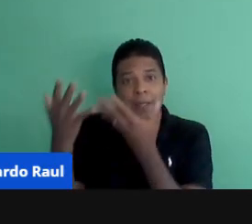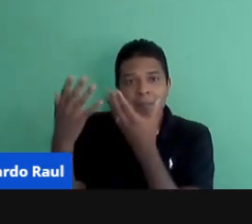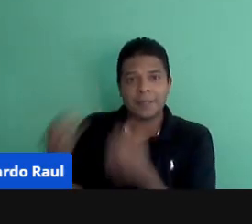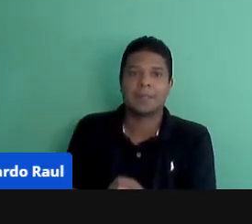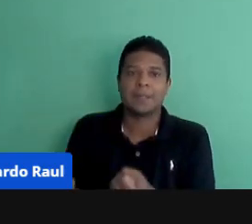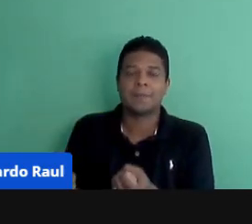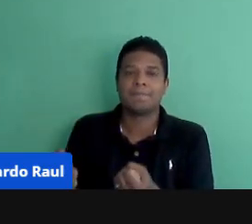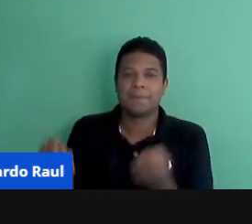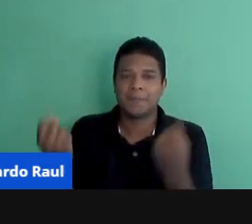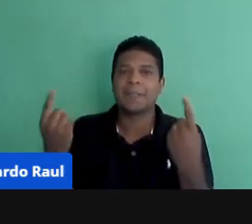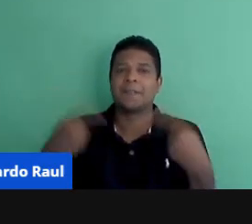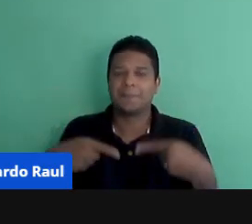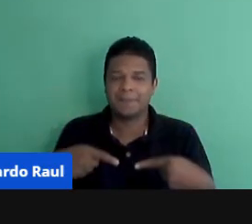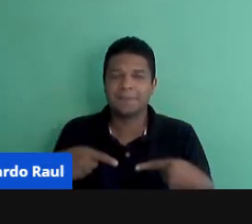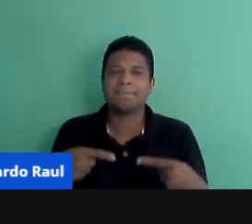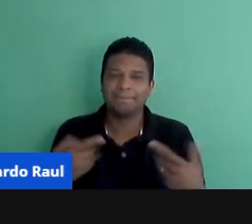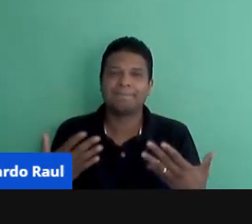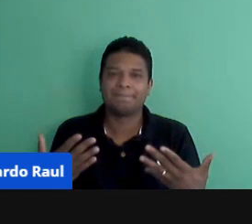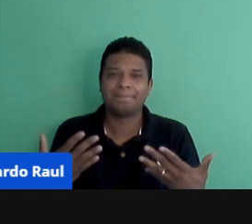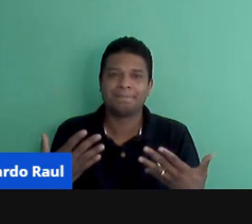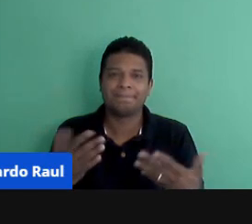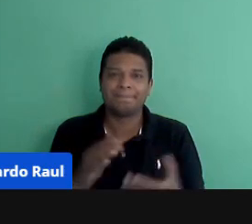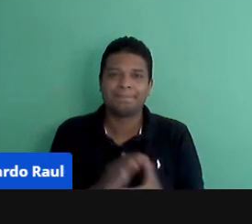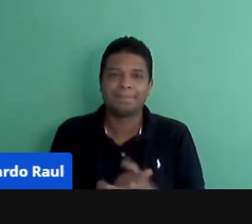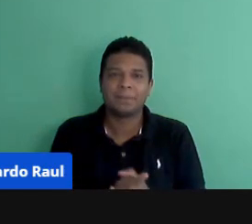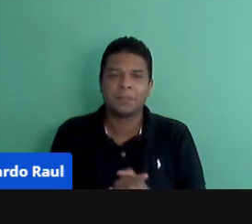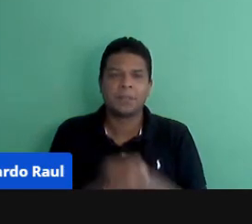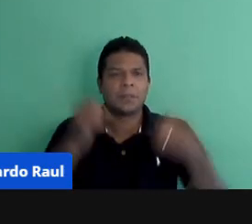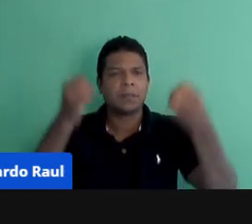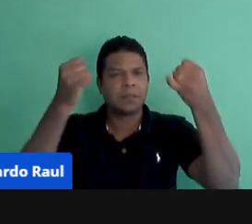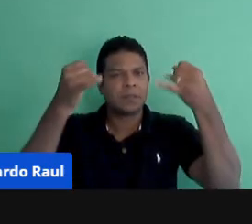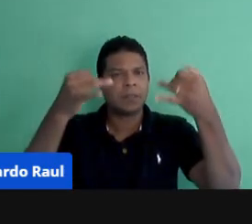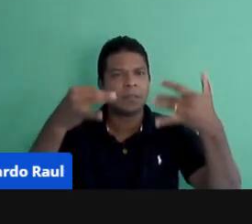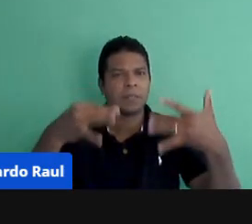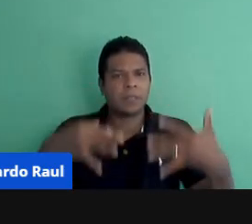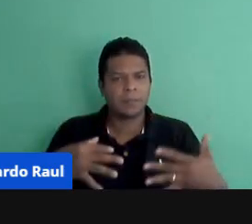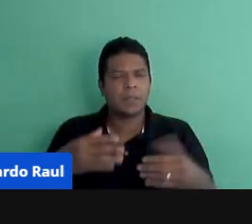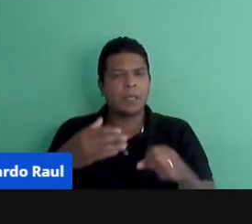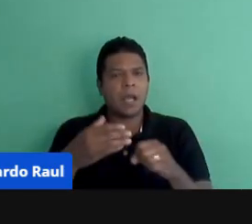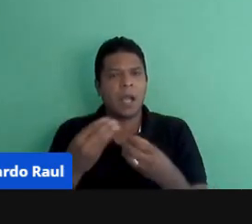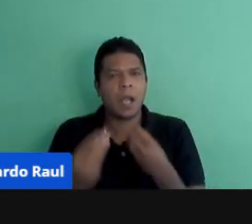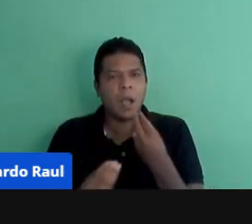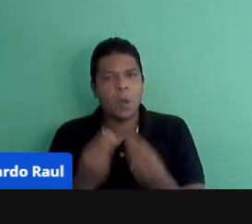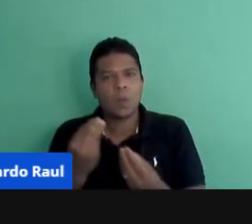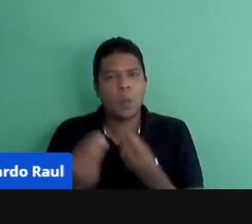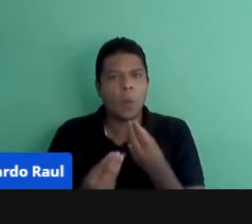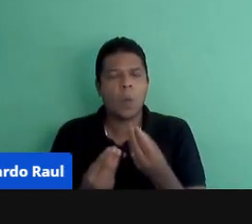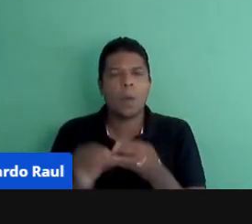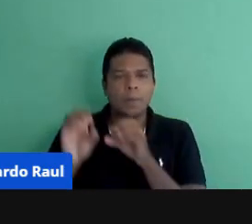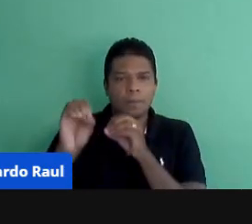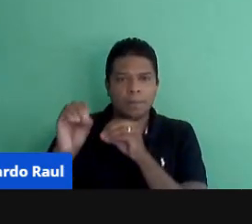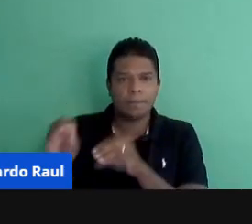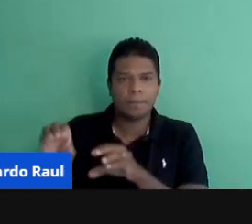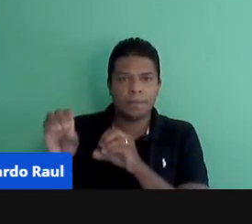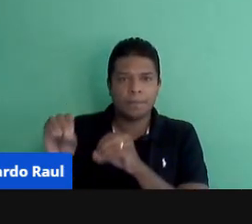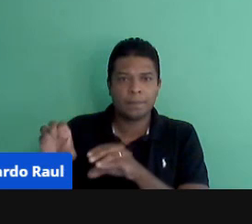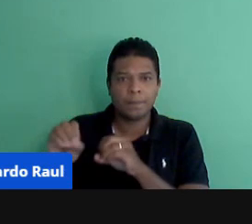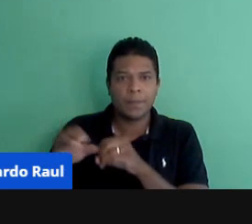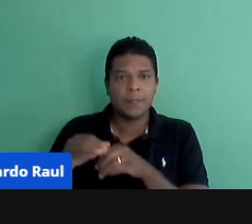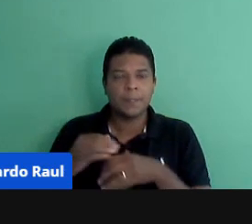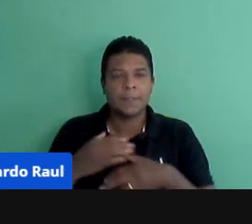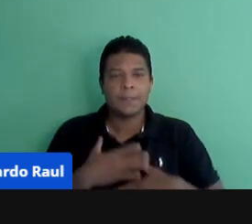desafio de expor, enfim, as suas práticas, de expor os seus anseios, as